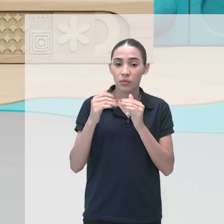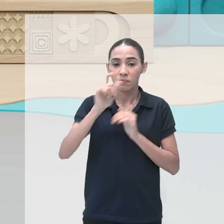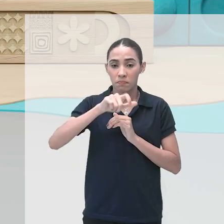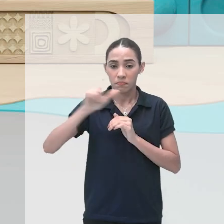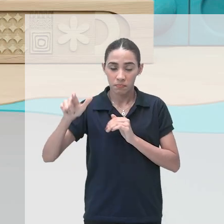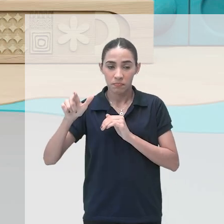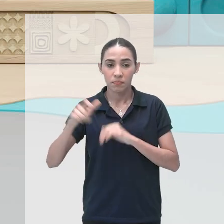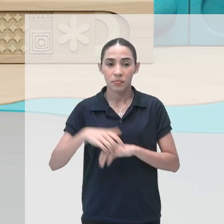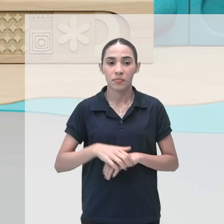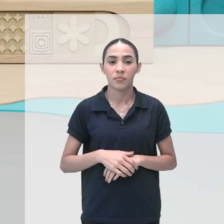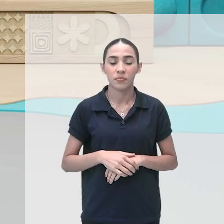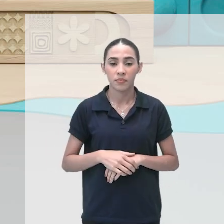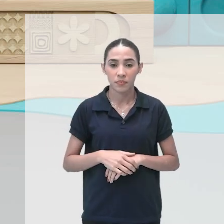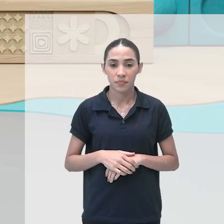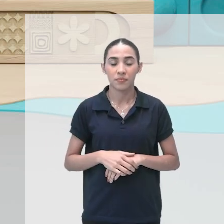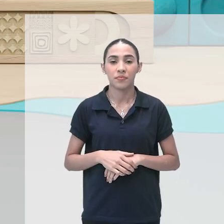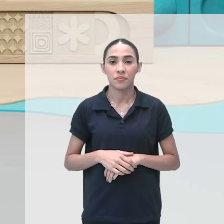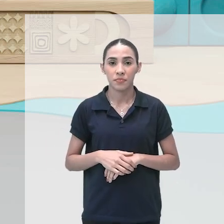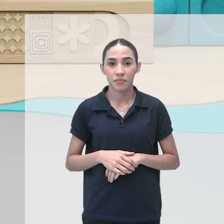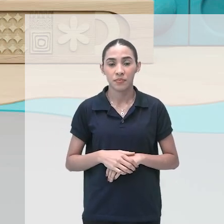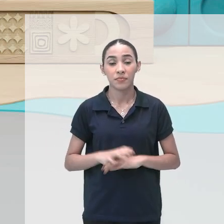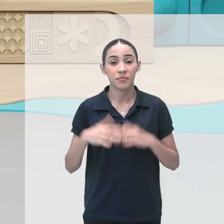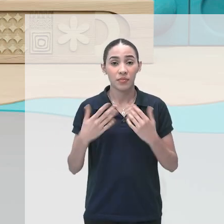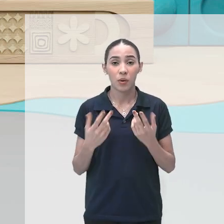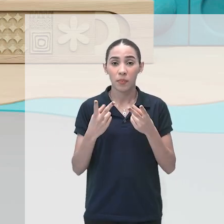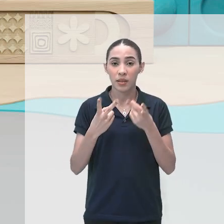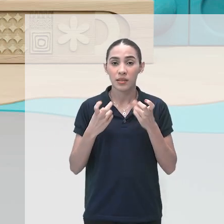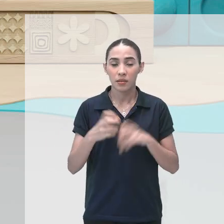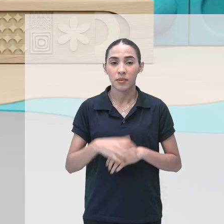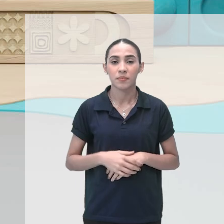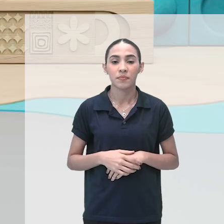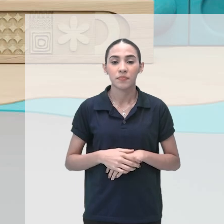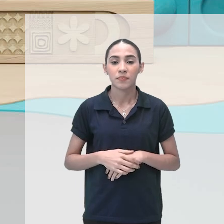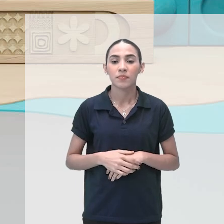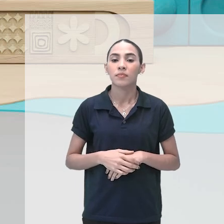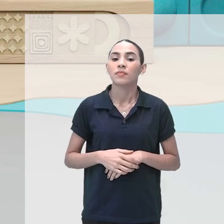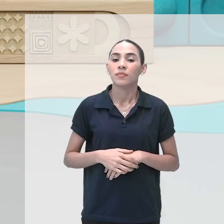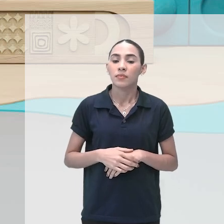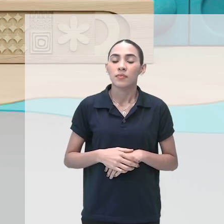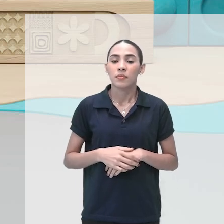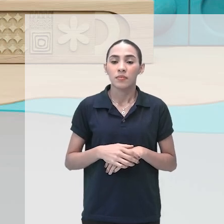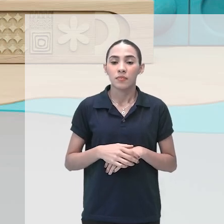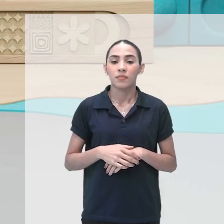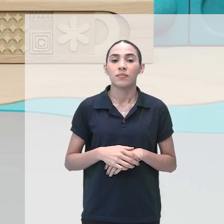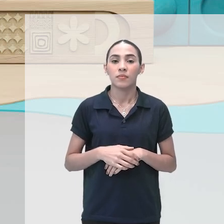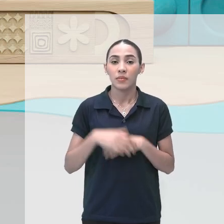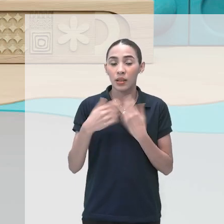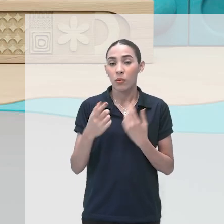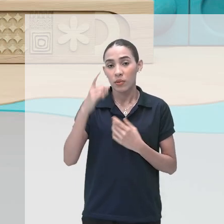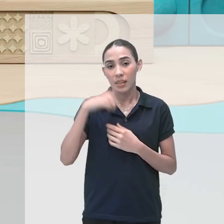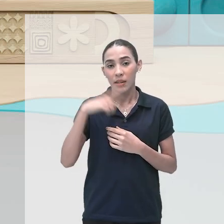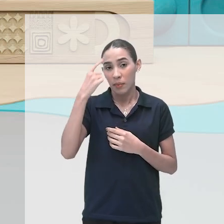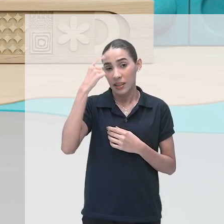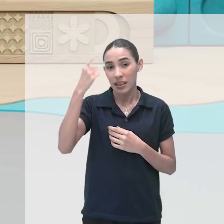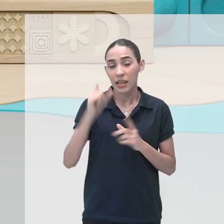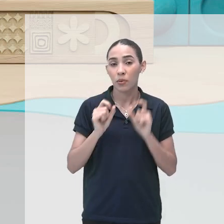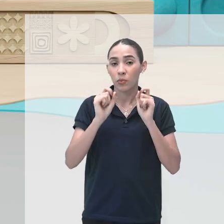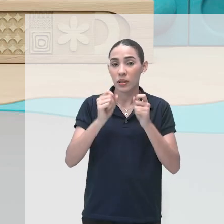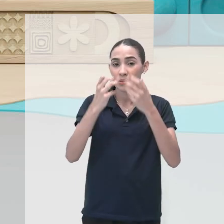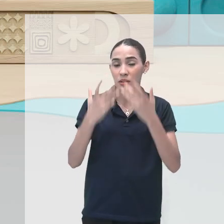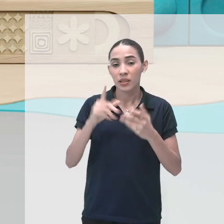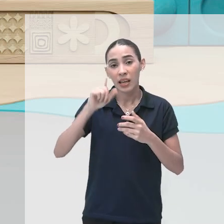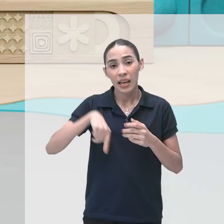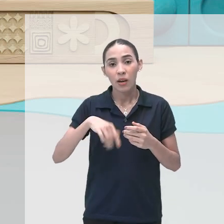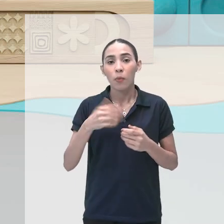realidade psicológica das pessoas. Então, pessoal, perceba que ele fecha exatamente a ideia dele dizendo que é